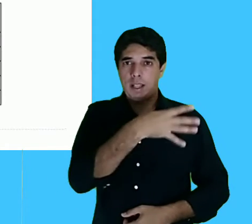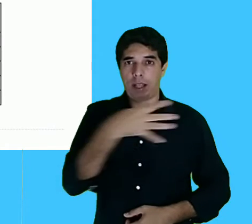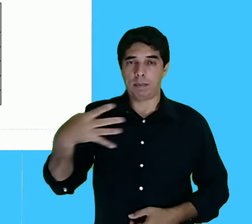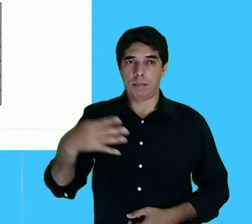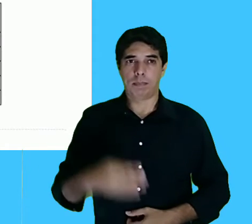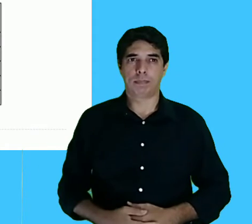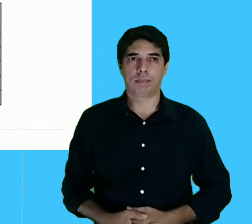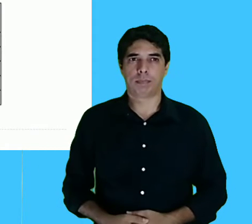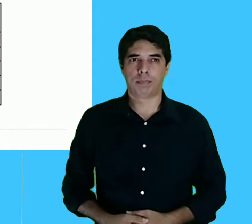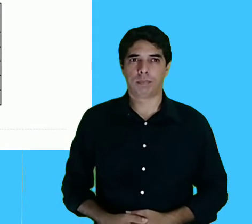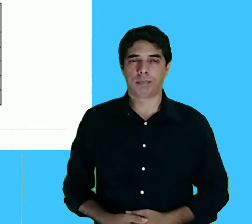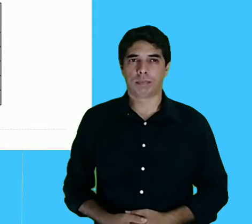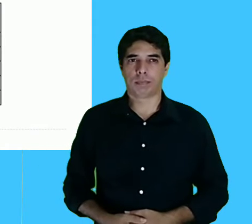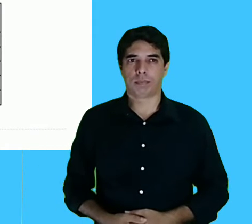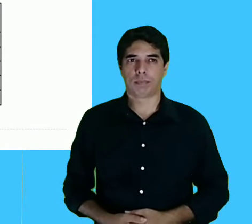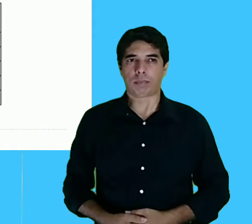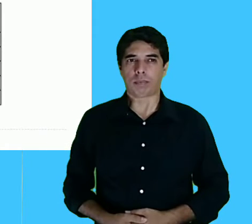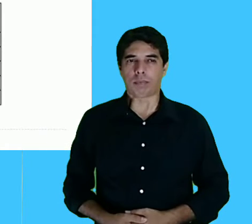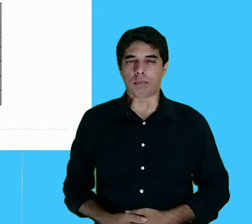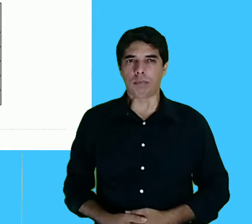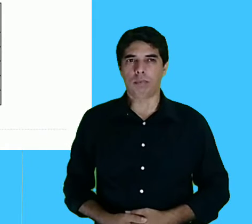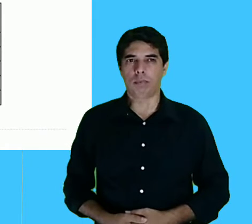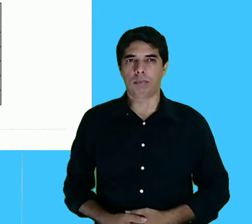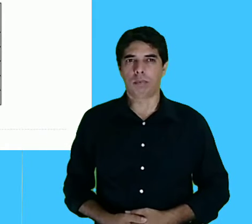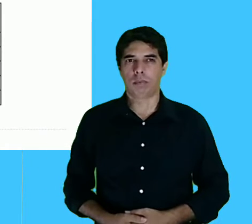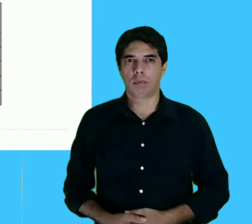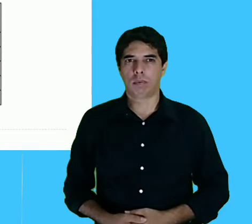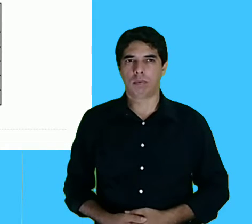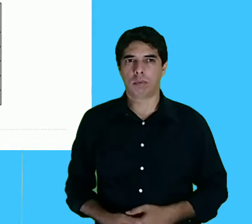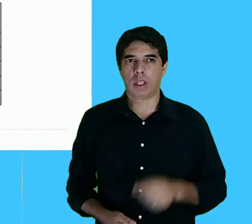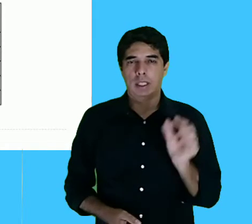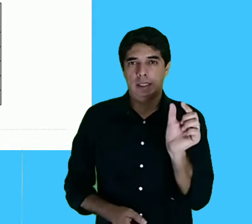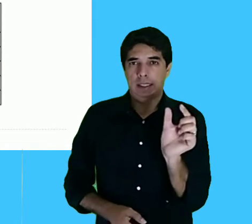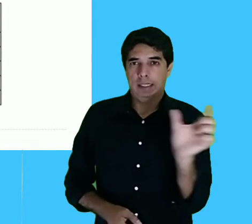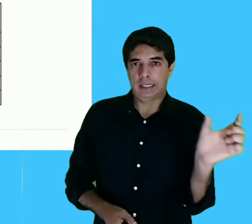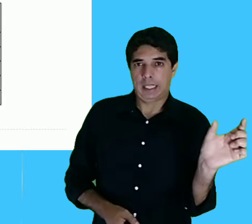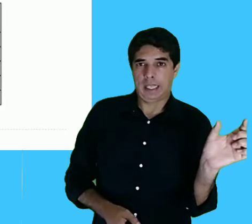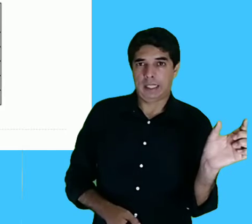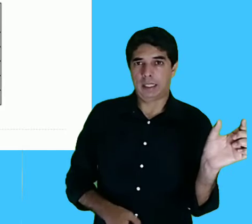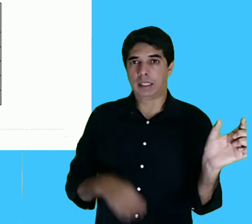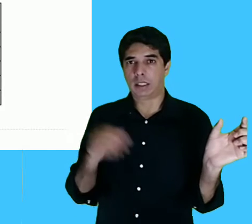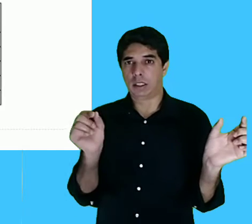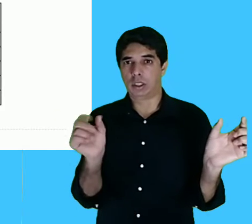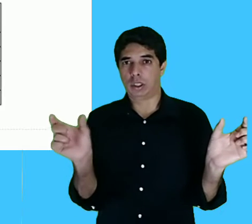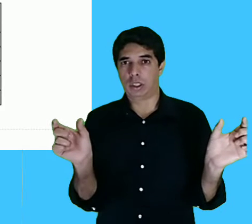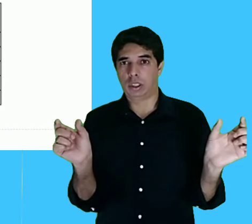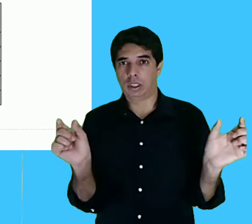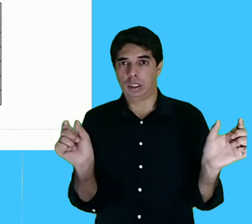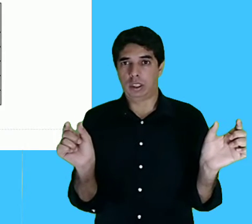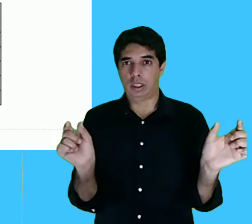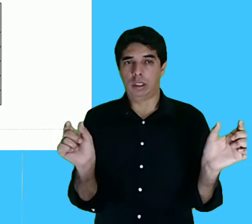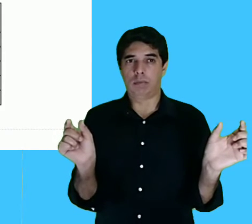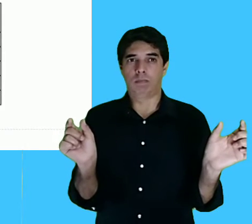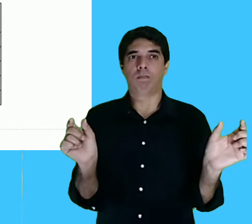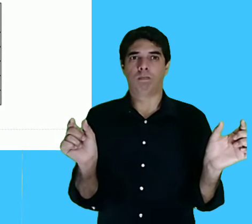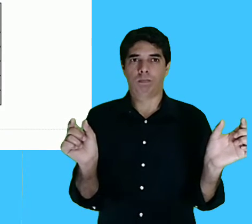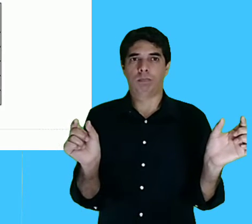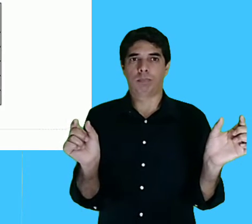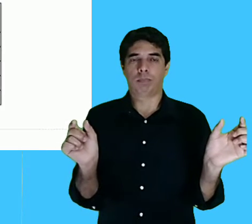tabela ela mostra também, né, o espaço disponível para desenho em cada folha, sendo retirados os limites das